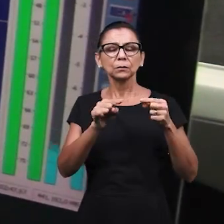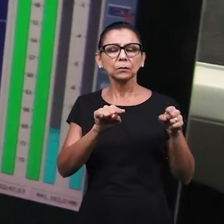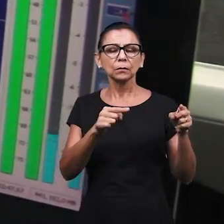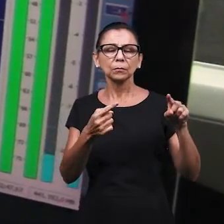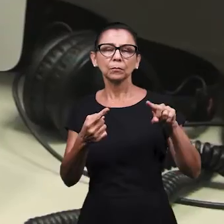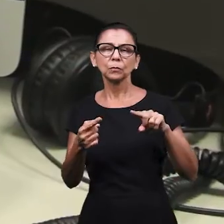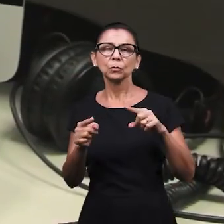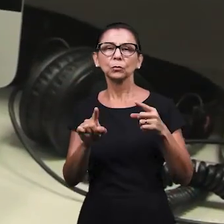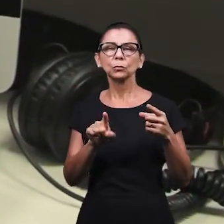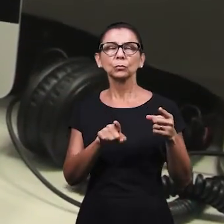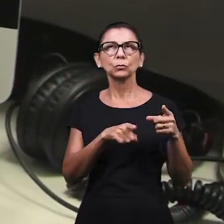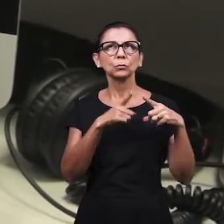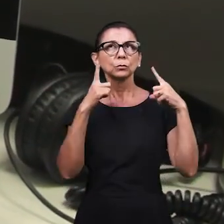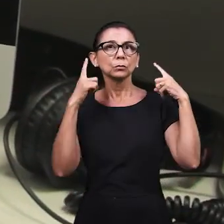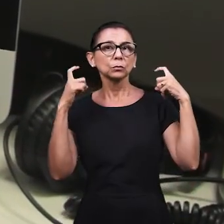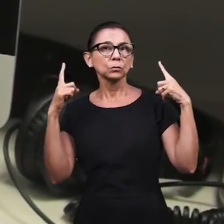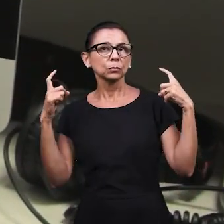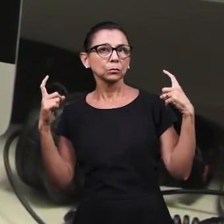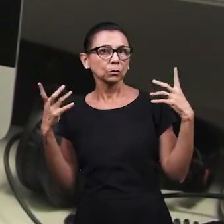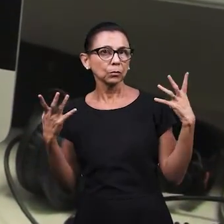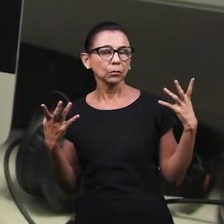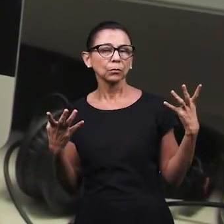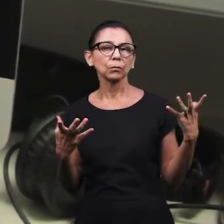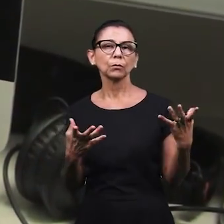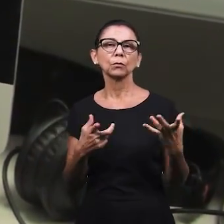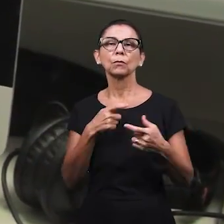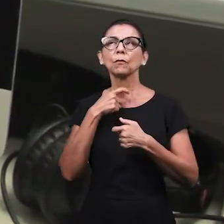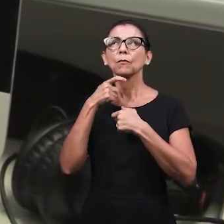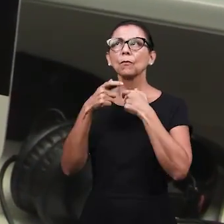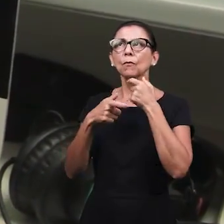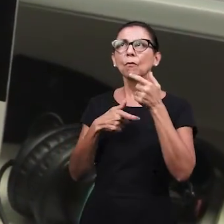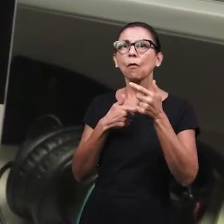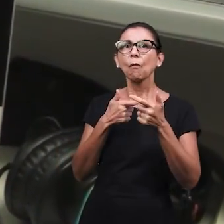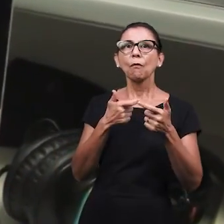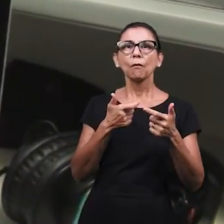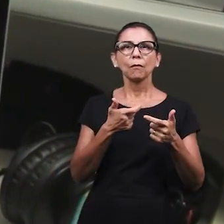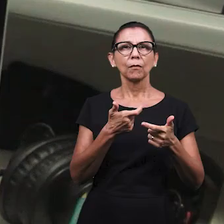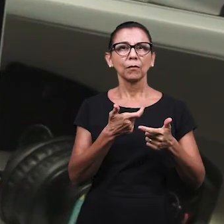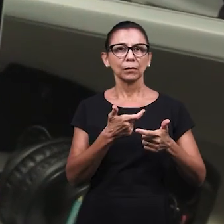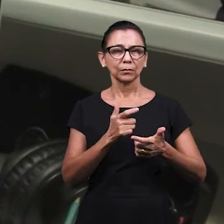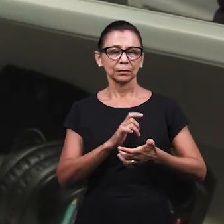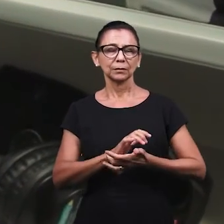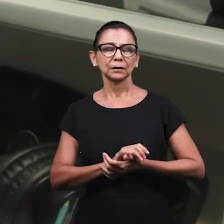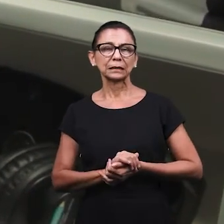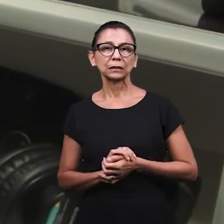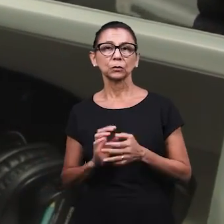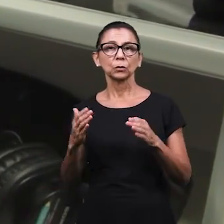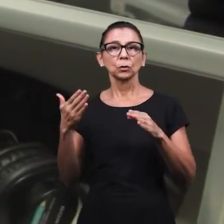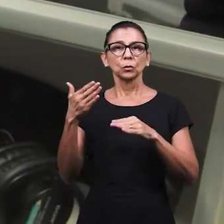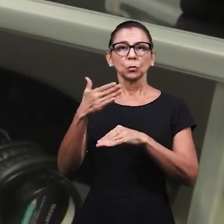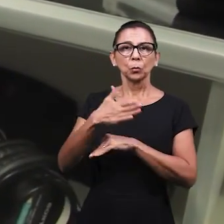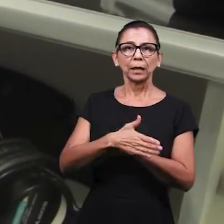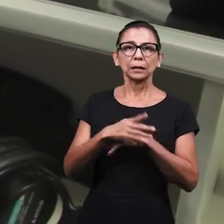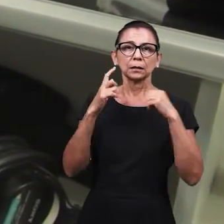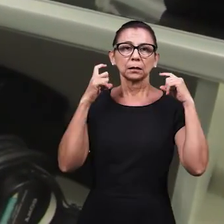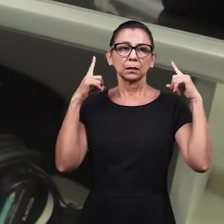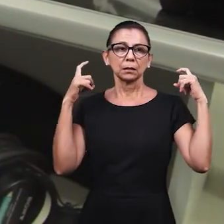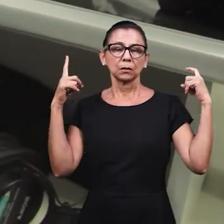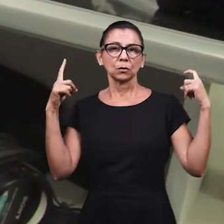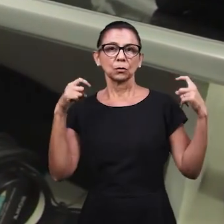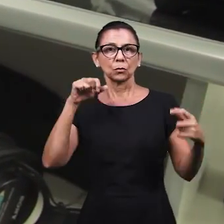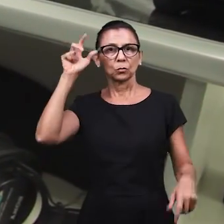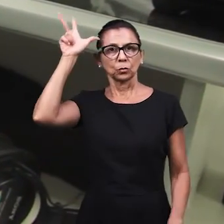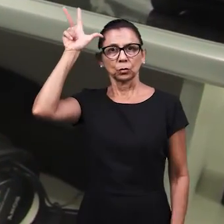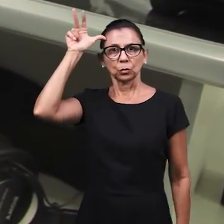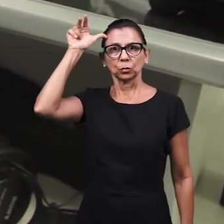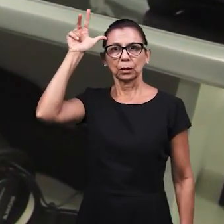são os efeitos de áudio, né, os efeitos que você ouve. Porque naturalmente que quando entra o efeito de um